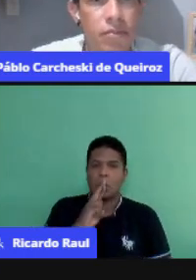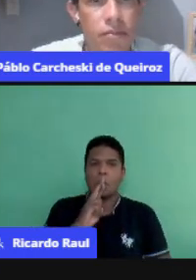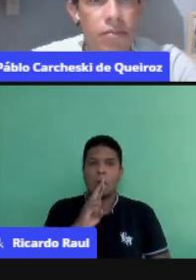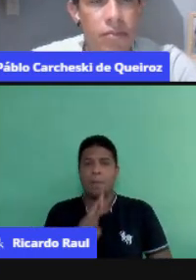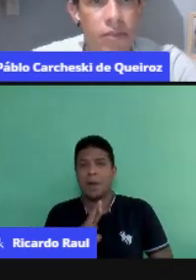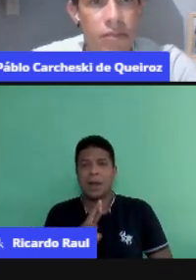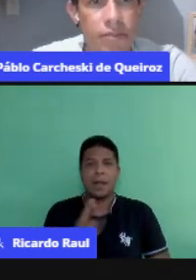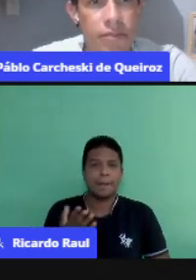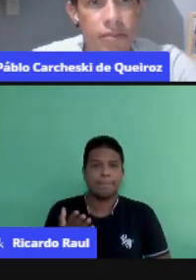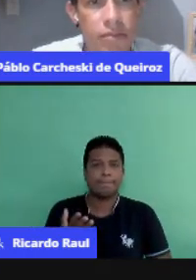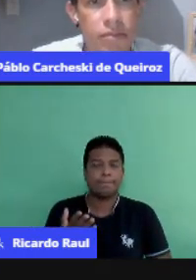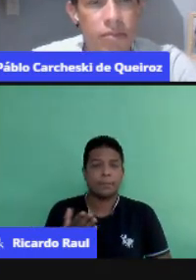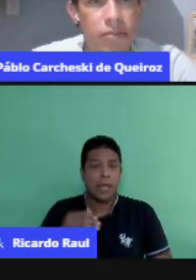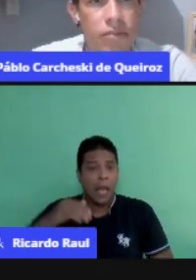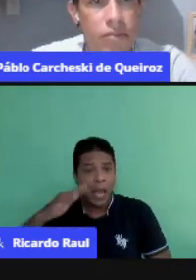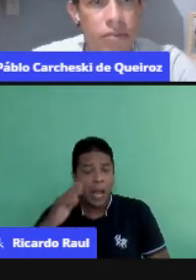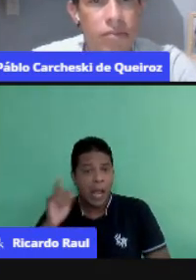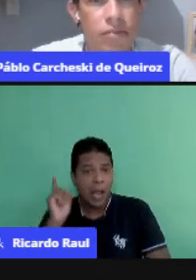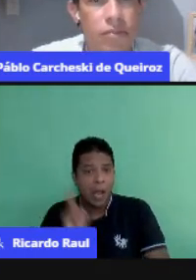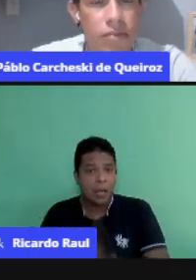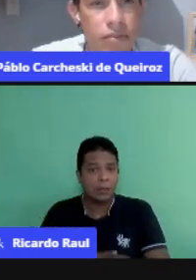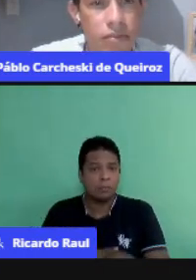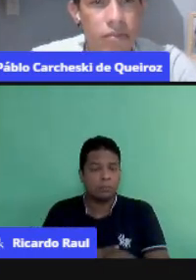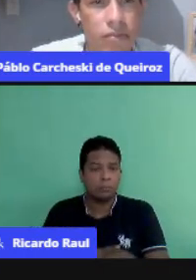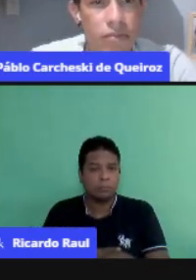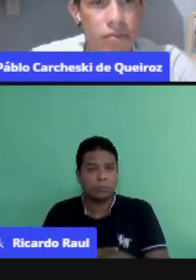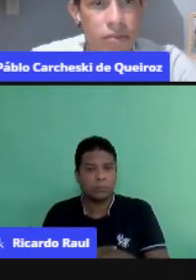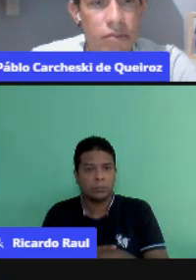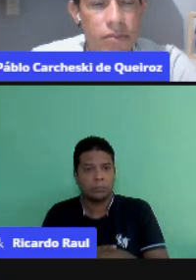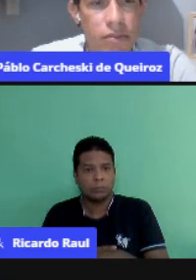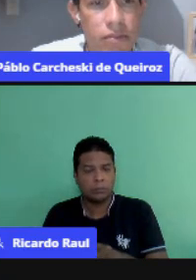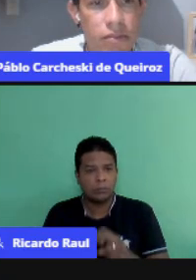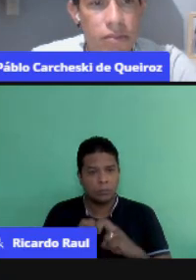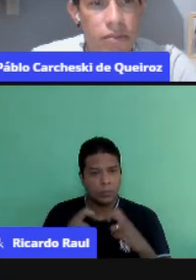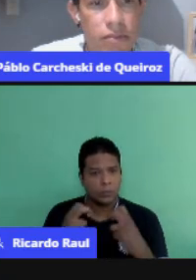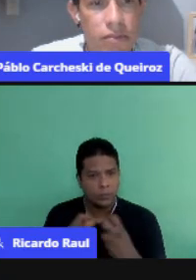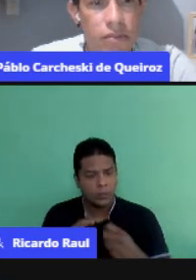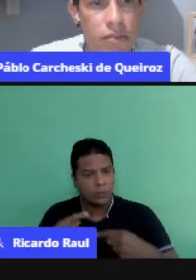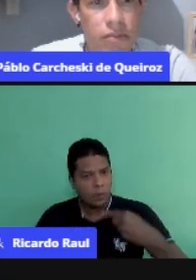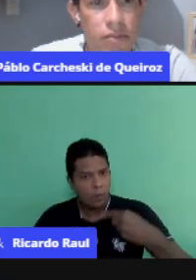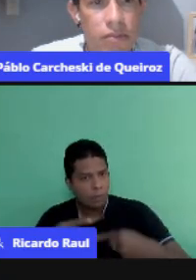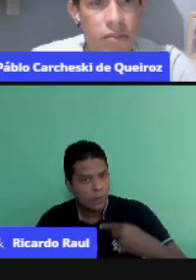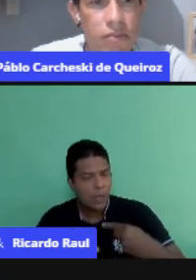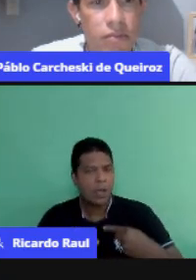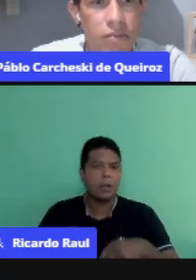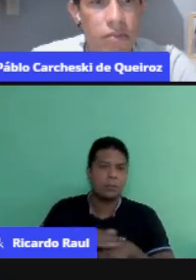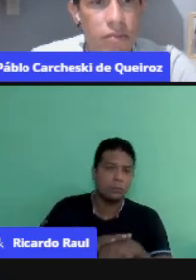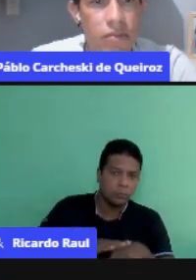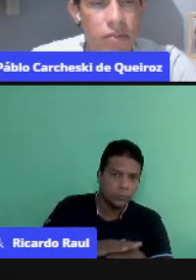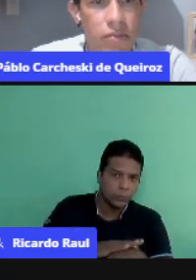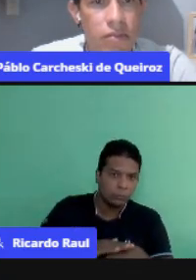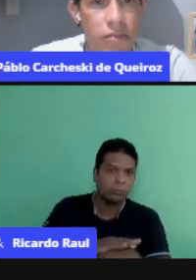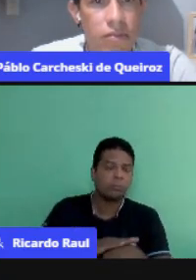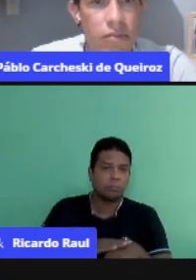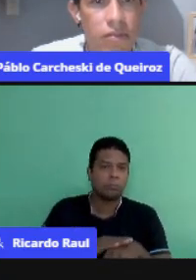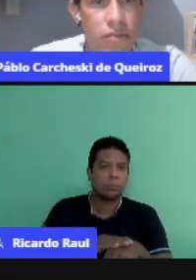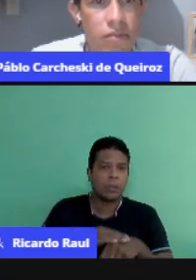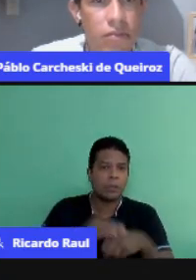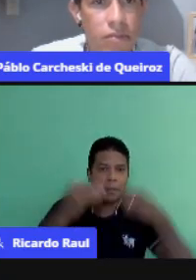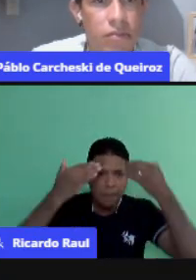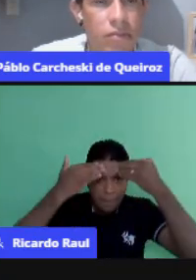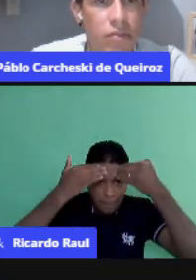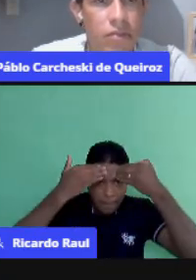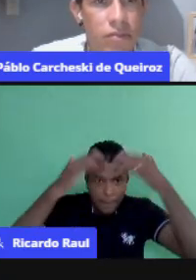você imediatamente, vamos nos reunir ali, vamos dialogar, vamos procurar um caminho que a gente pode discutir e que a gente possa ampliar esse